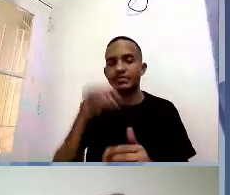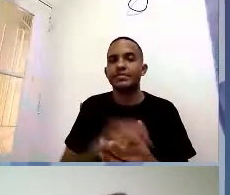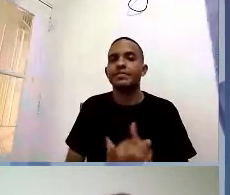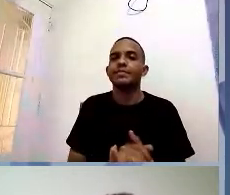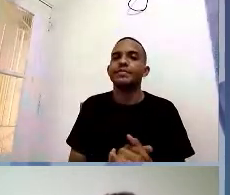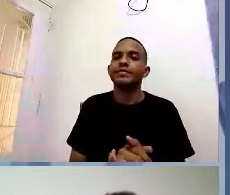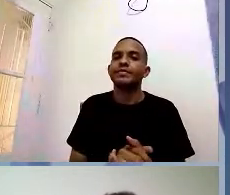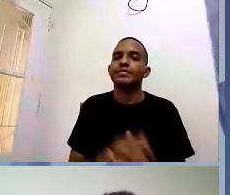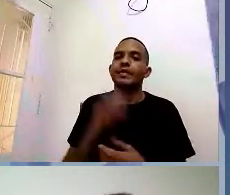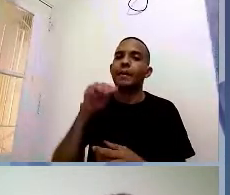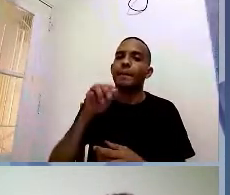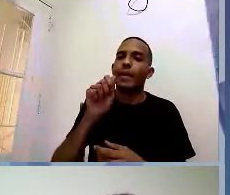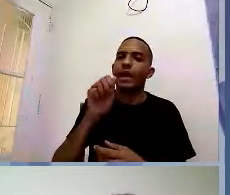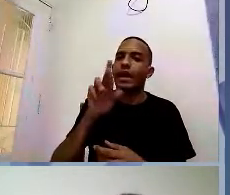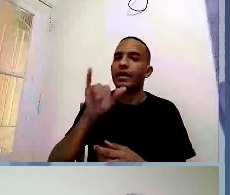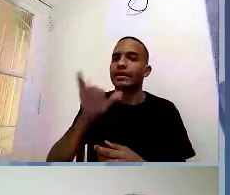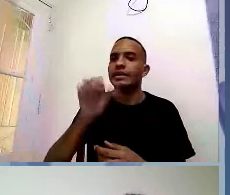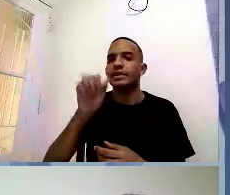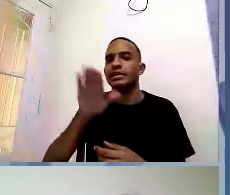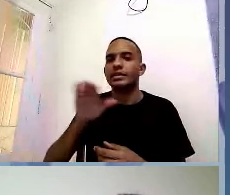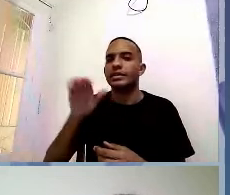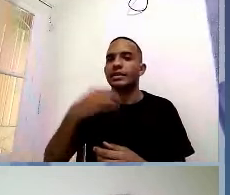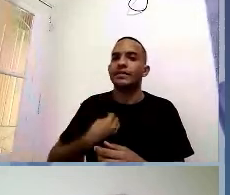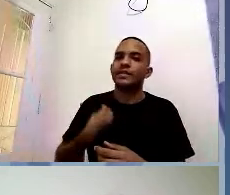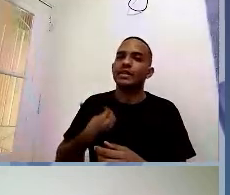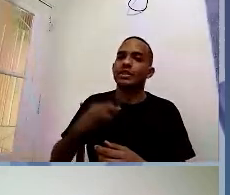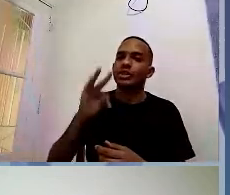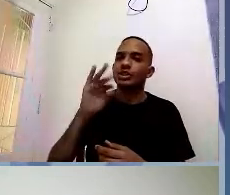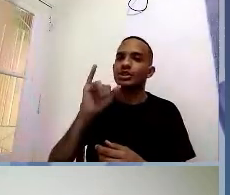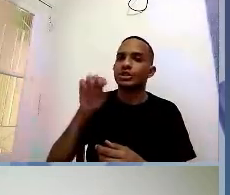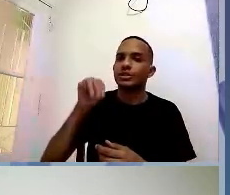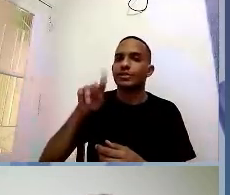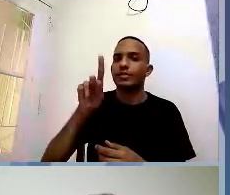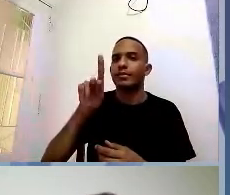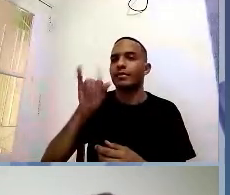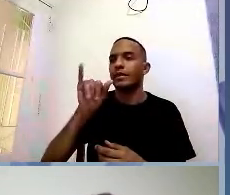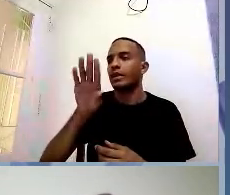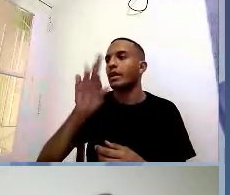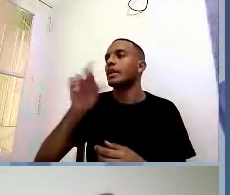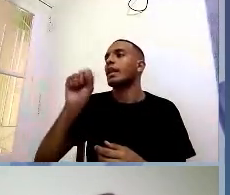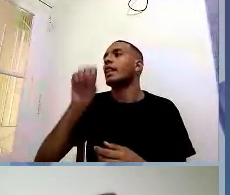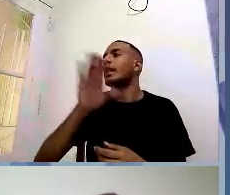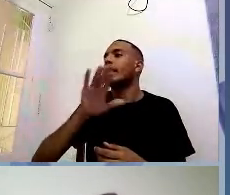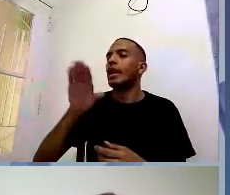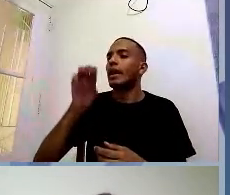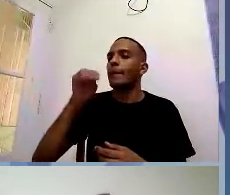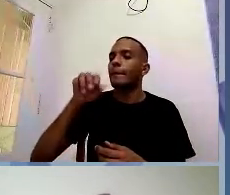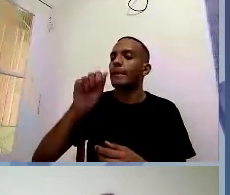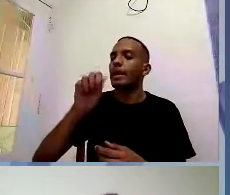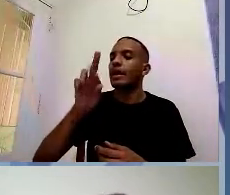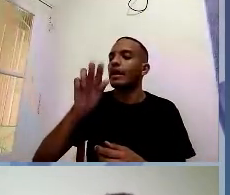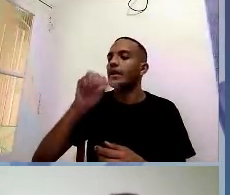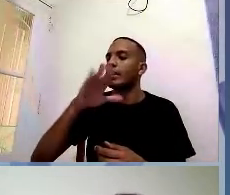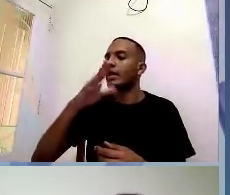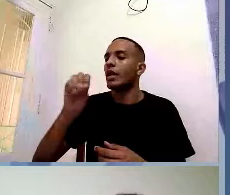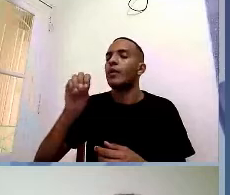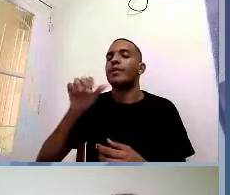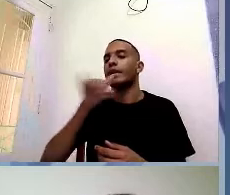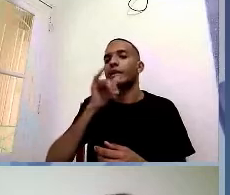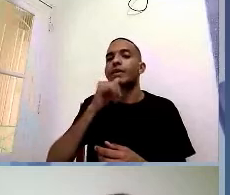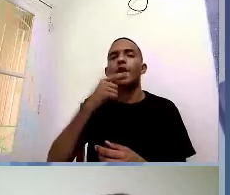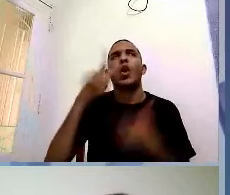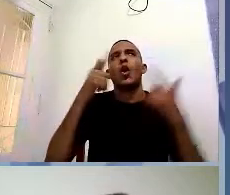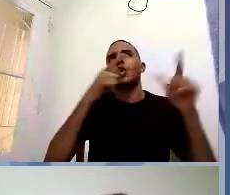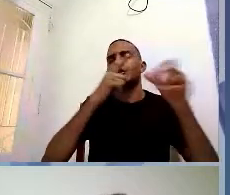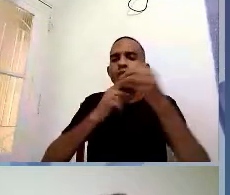A Marina, ela mora em Timbiras, no Maranhão, uma cidade com 29 mil habitantes, onde, assim como em outros